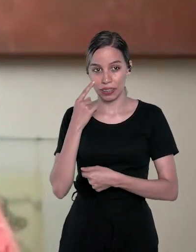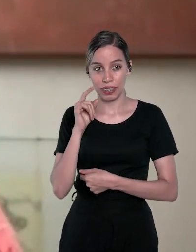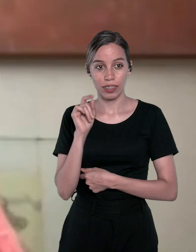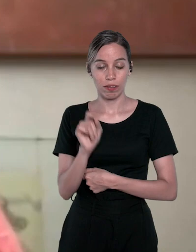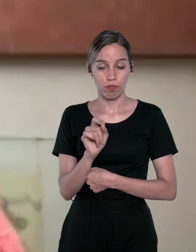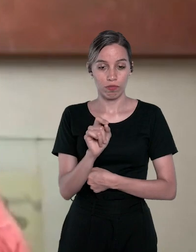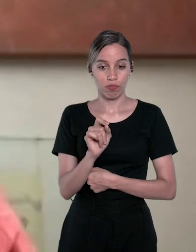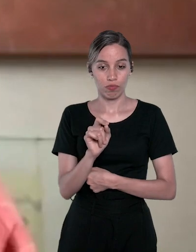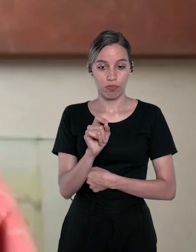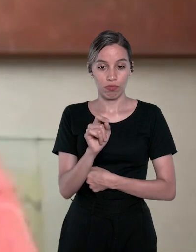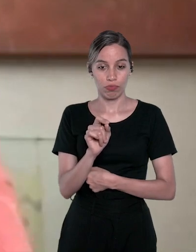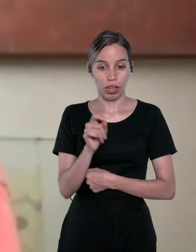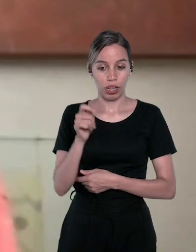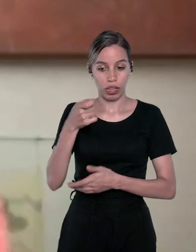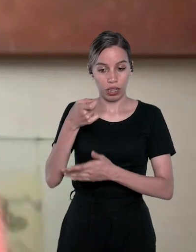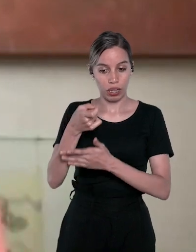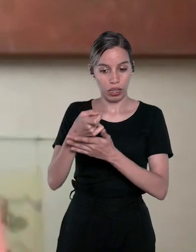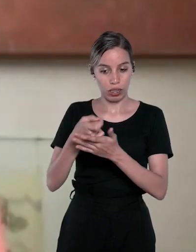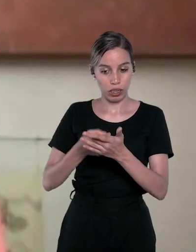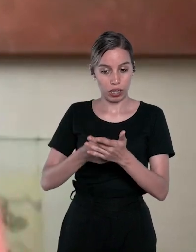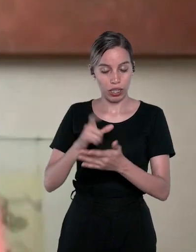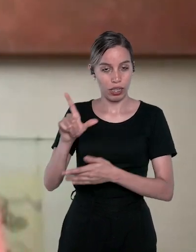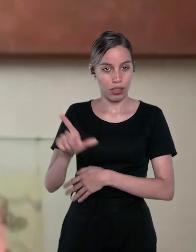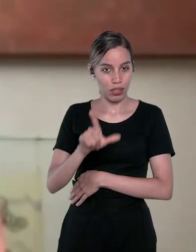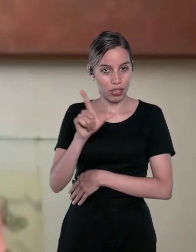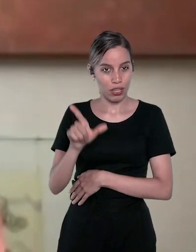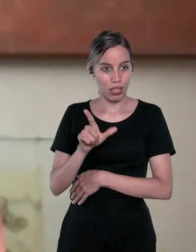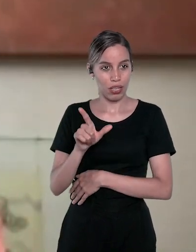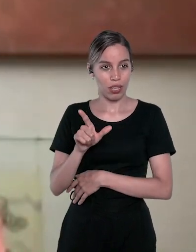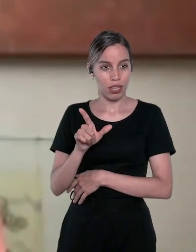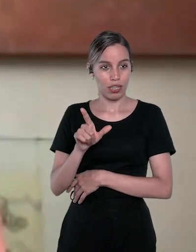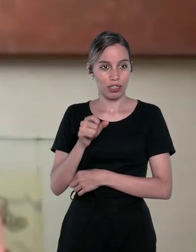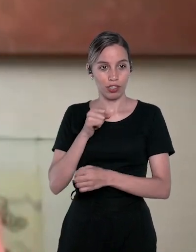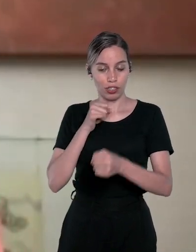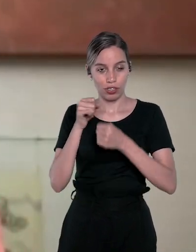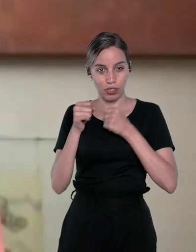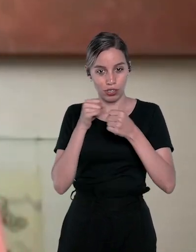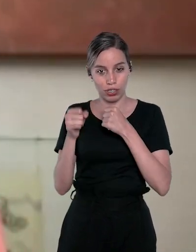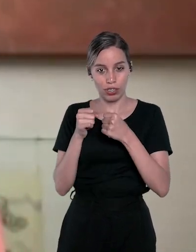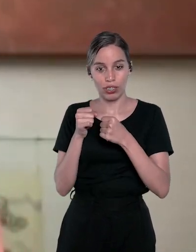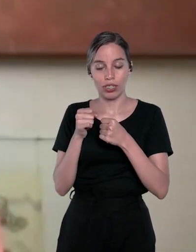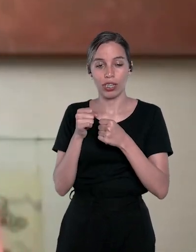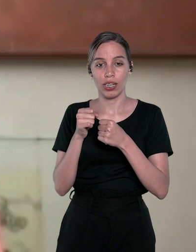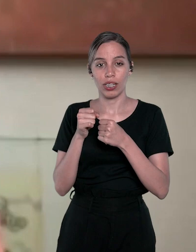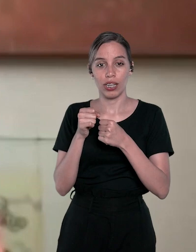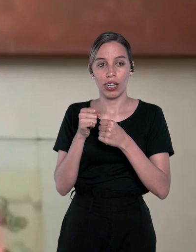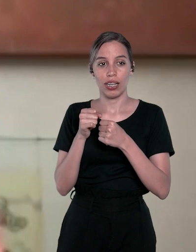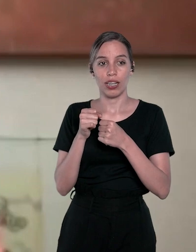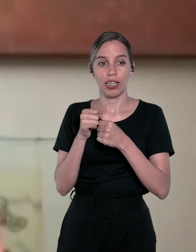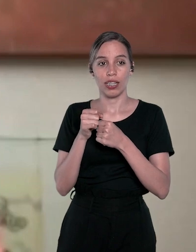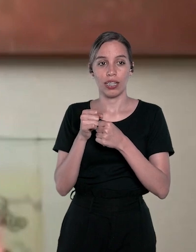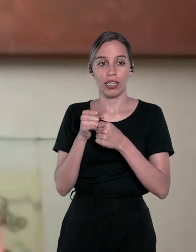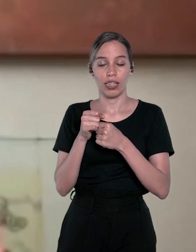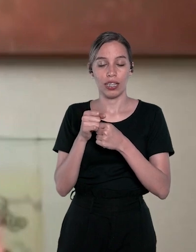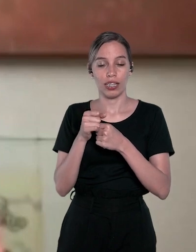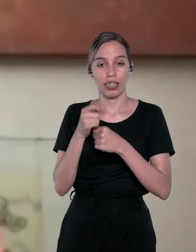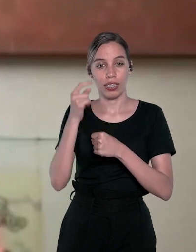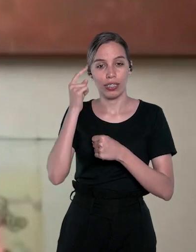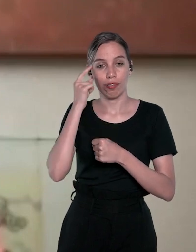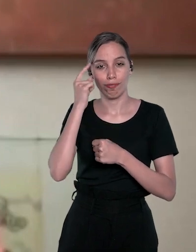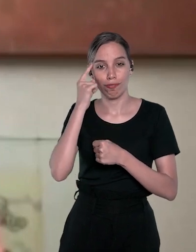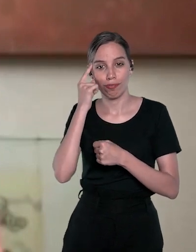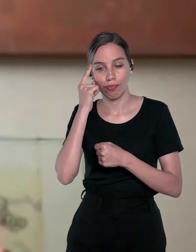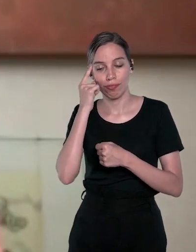o próprio texto literário, jornalístico, com uma conotação literária que